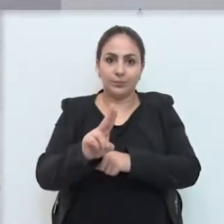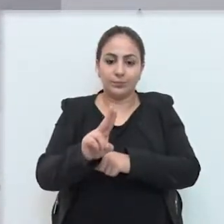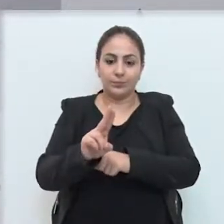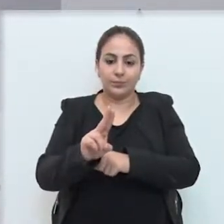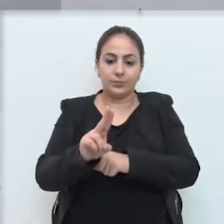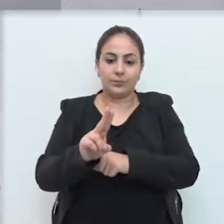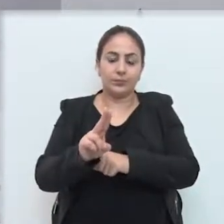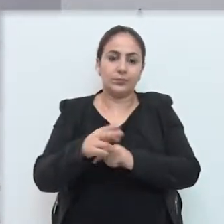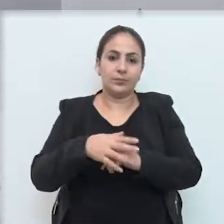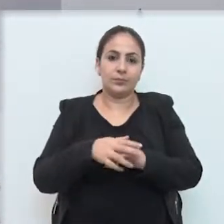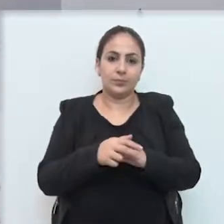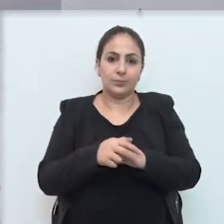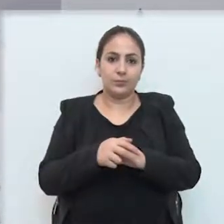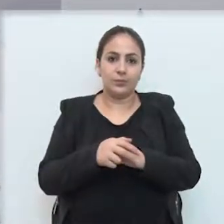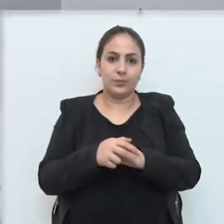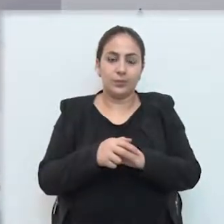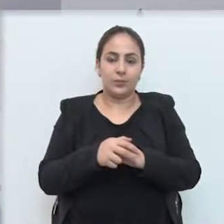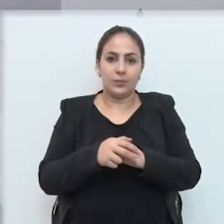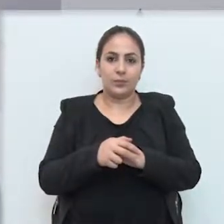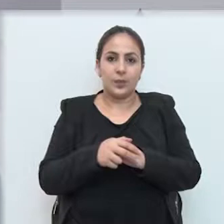por